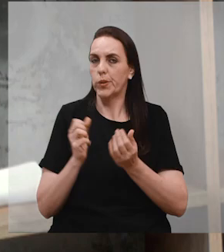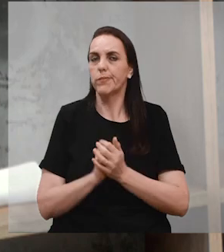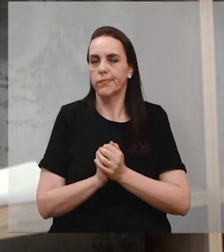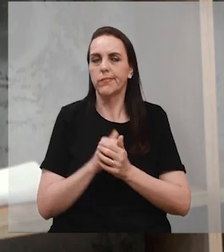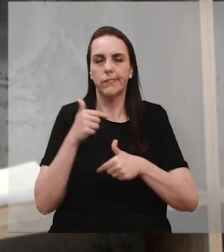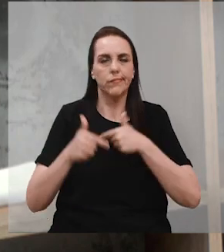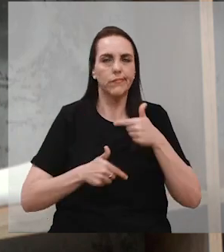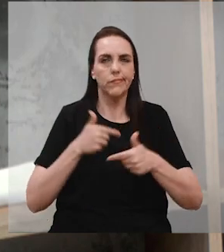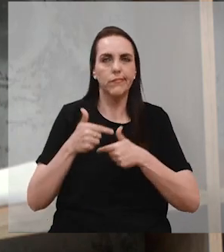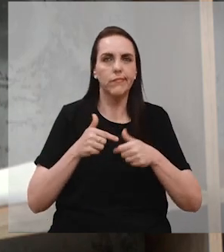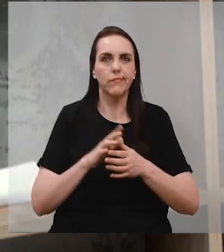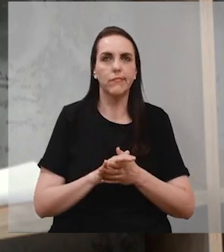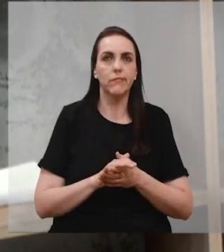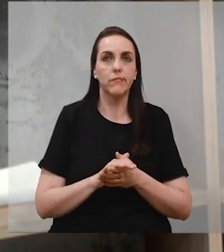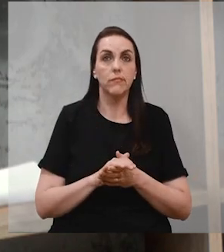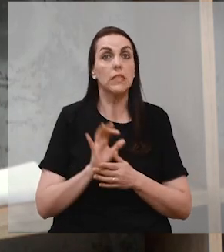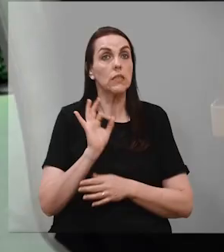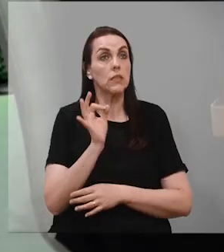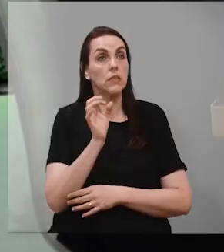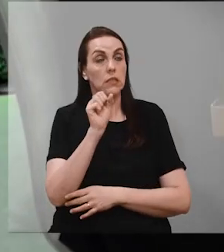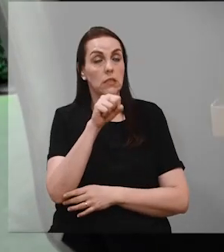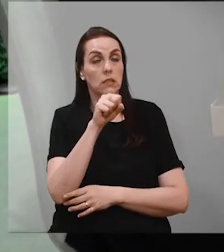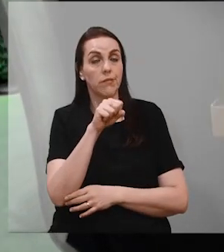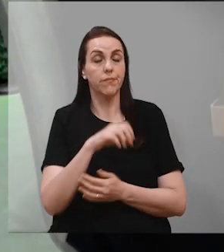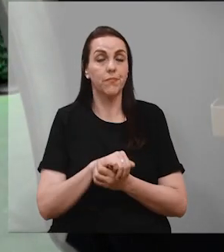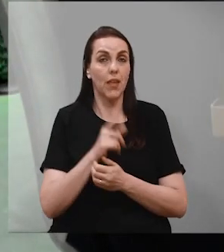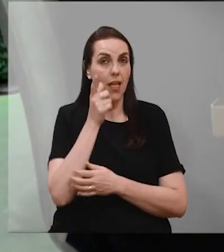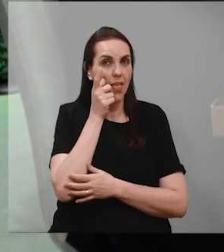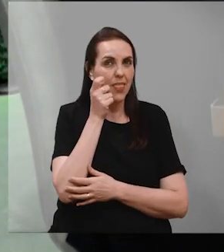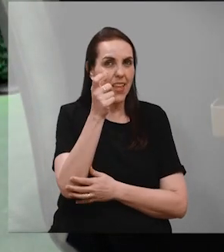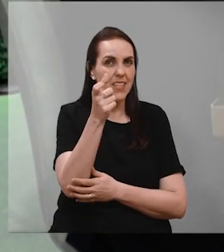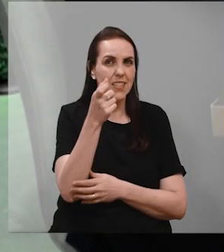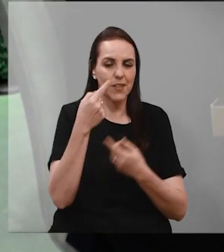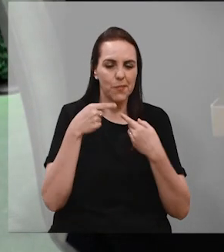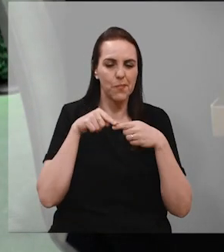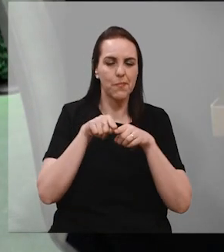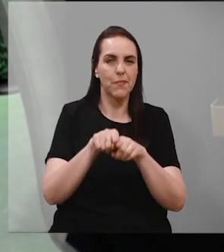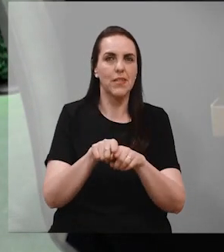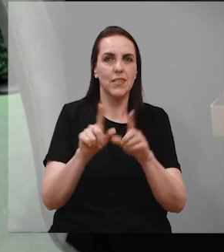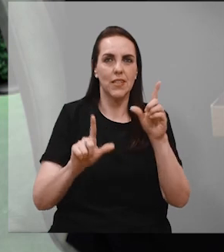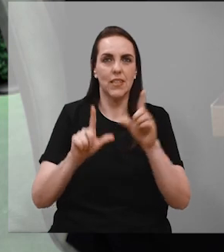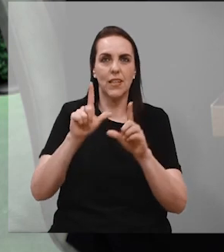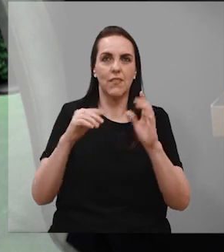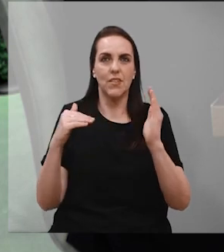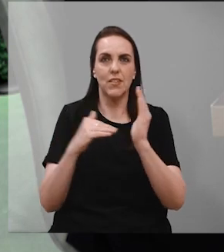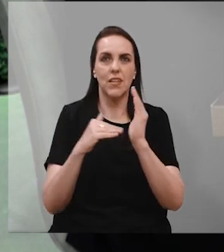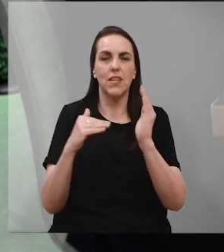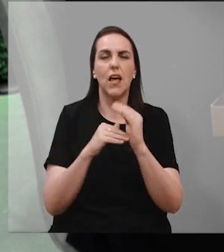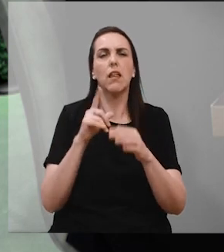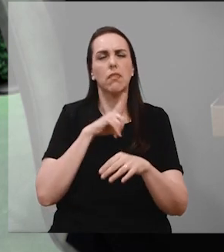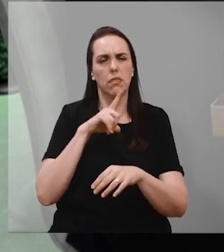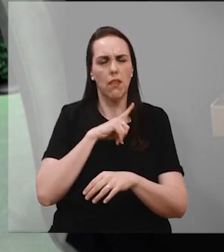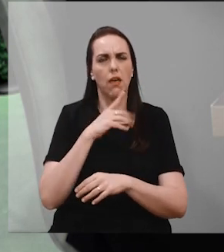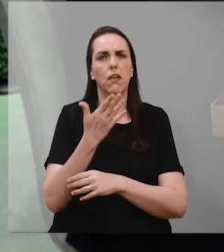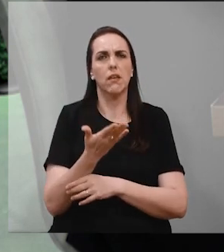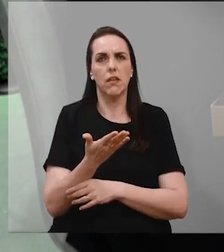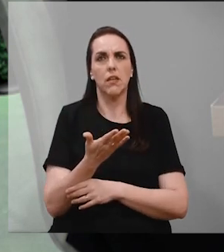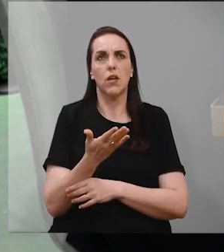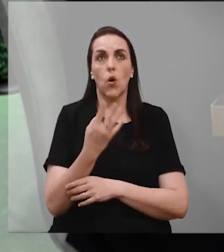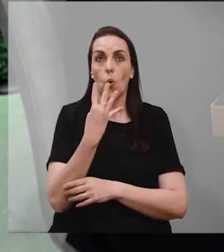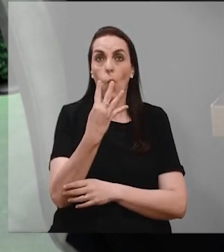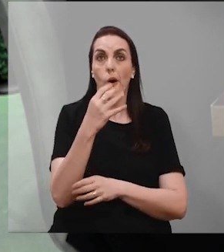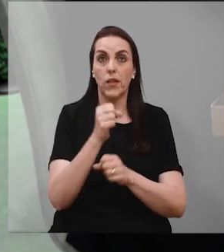momento bastante de muito trabalho. Foi, e o interessante é, essa parceria com a TV Senado, ela